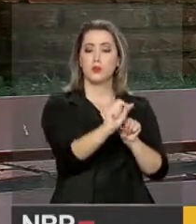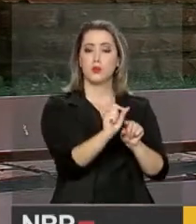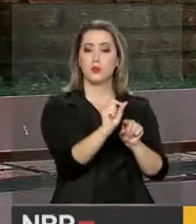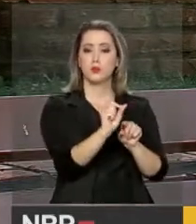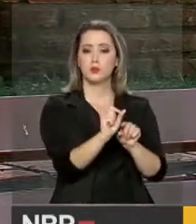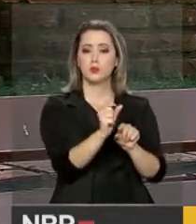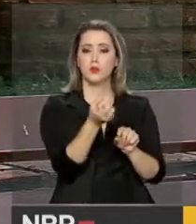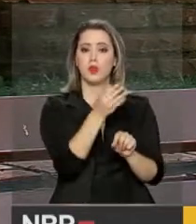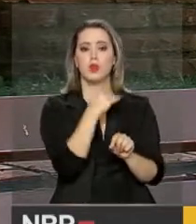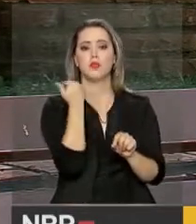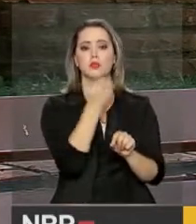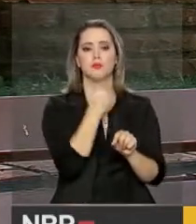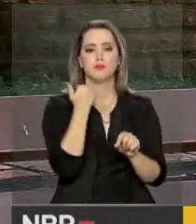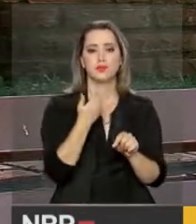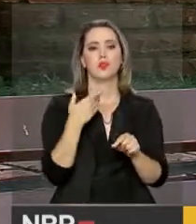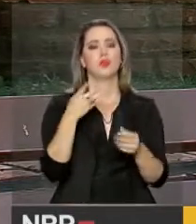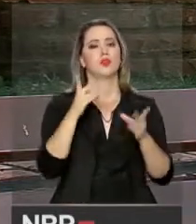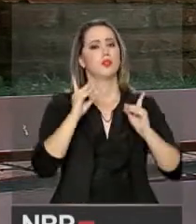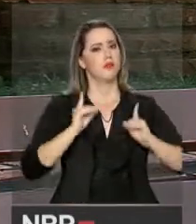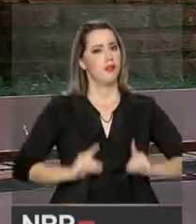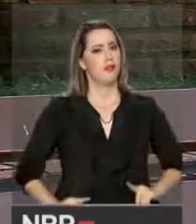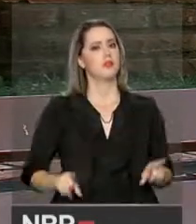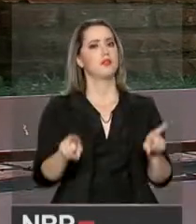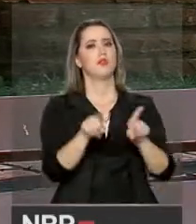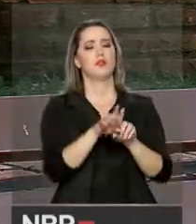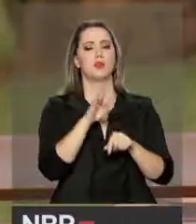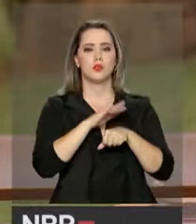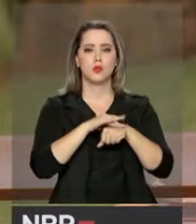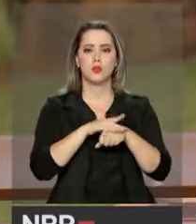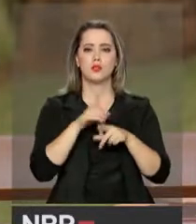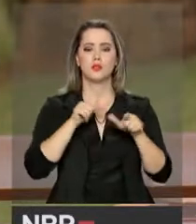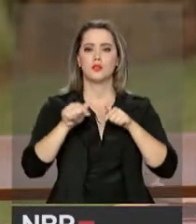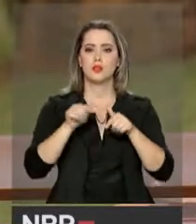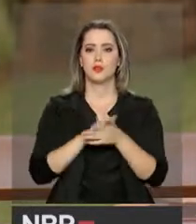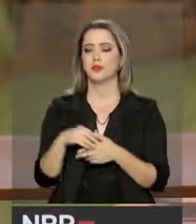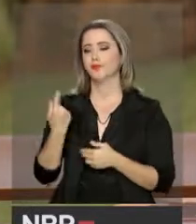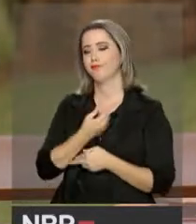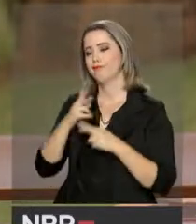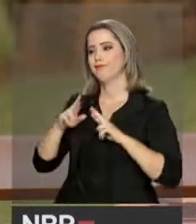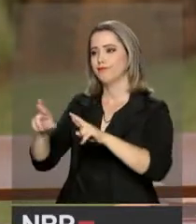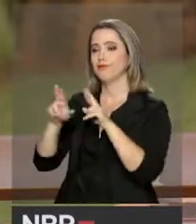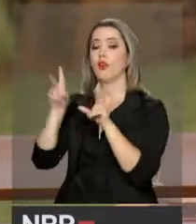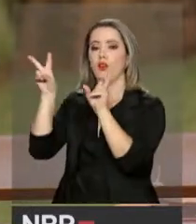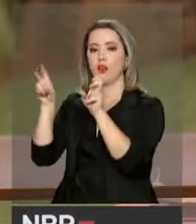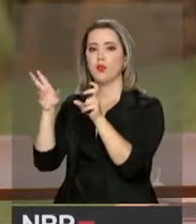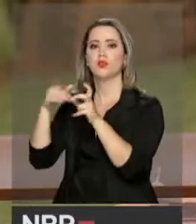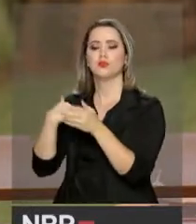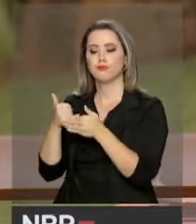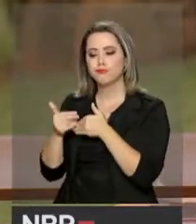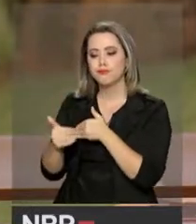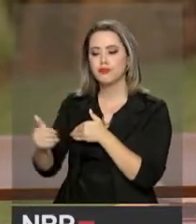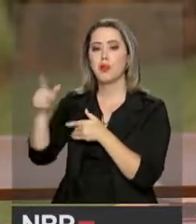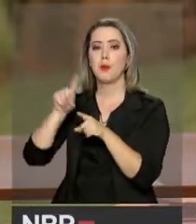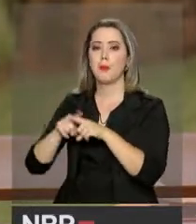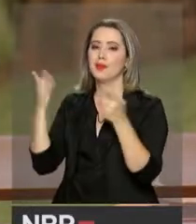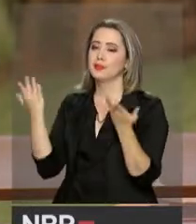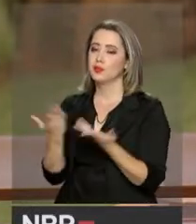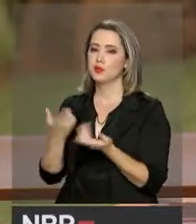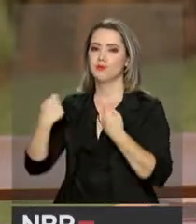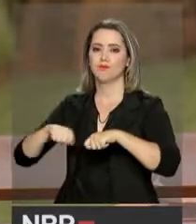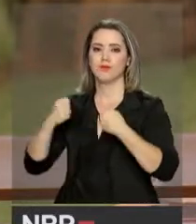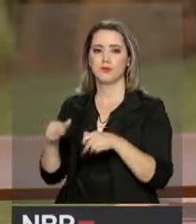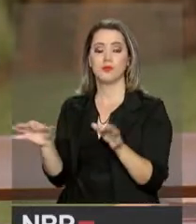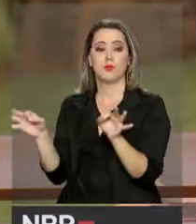drasticamente as mortes e as incapacidades e as doenças no trabalho. Assim a gente espera. É um assunto que dá muito pano para manga, mas infelizmente o